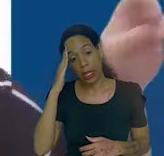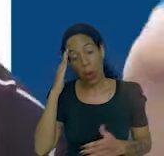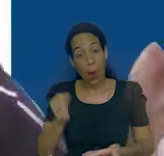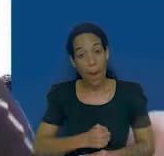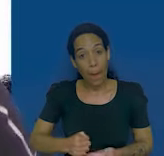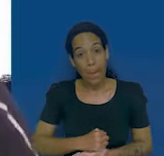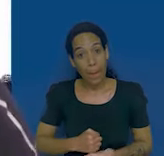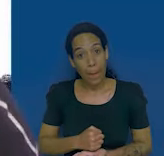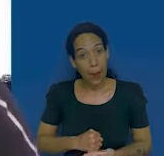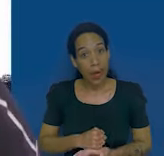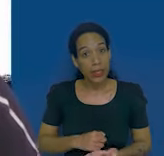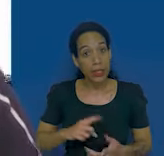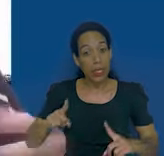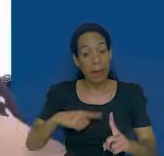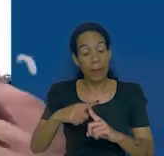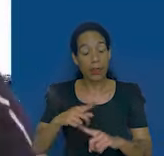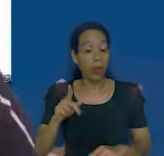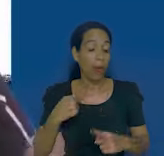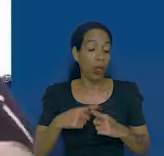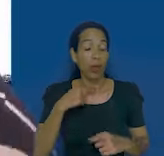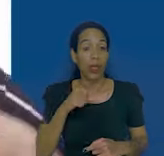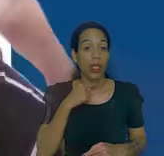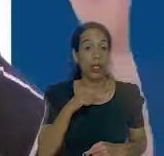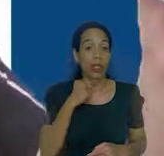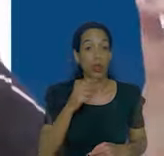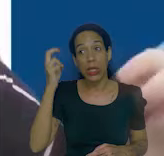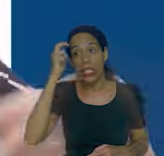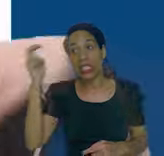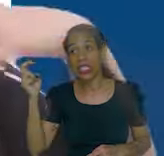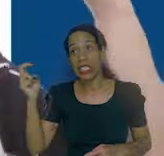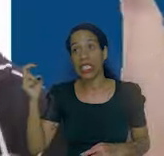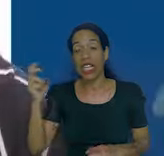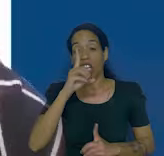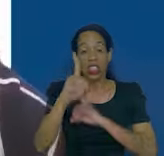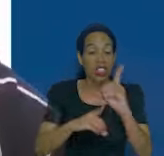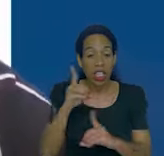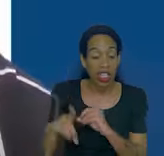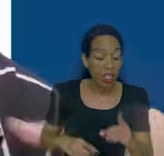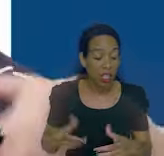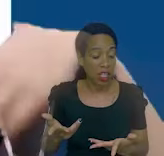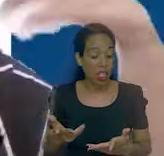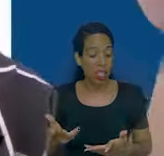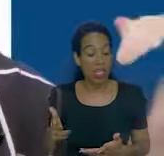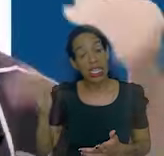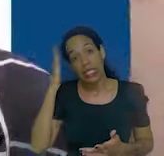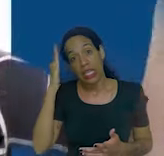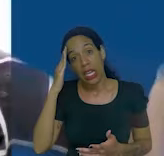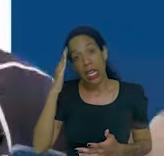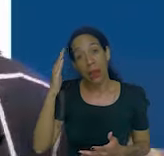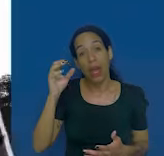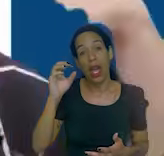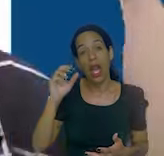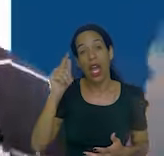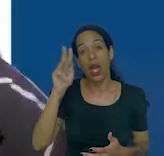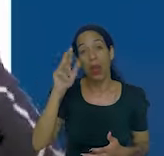feijão com uma pimentinha em cima. Não adianta ele ser o expert em plataformas digitais, ele sabe tudo de